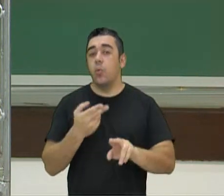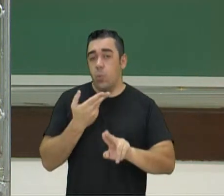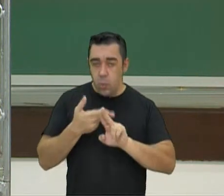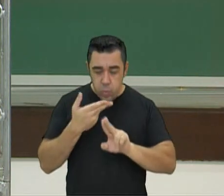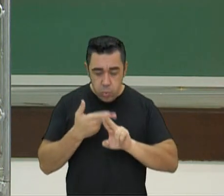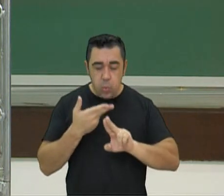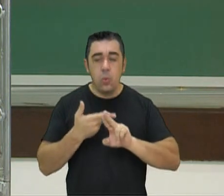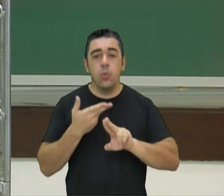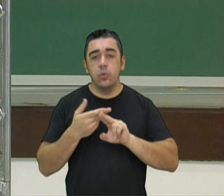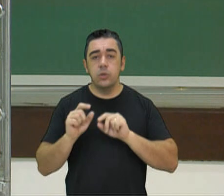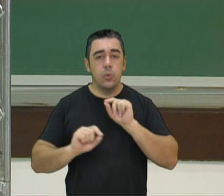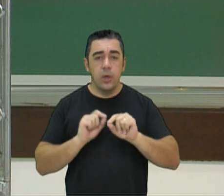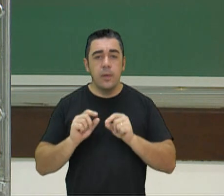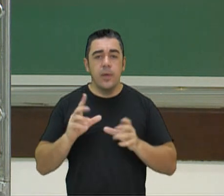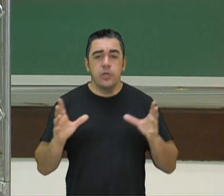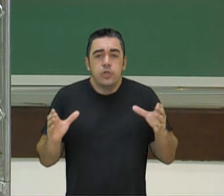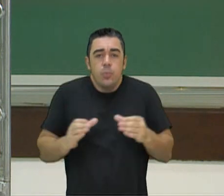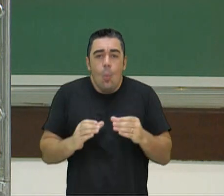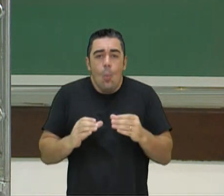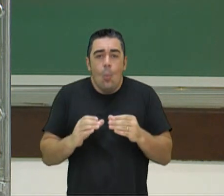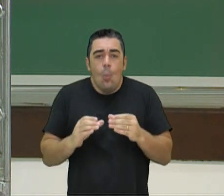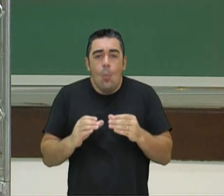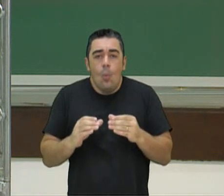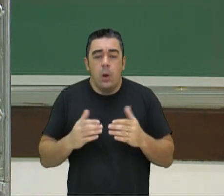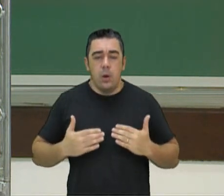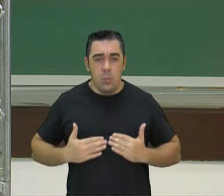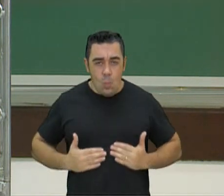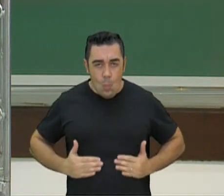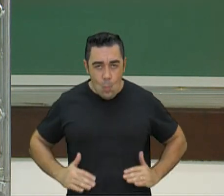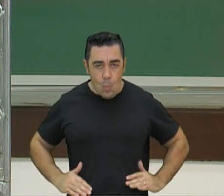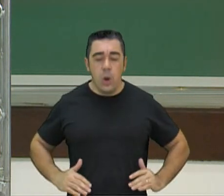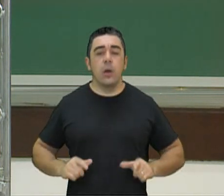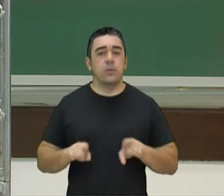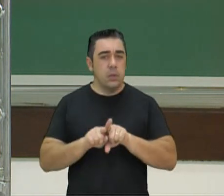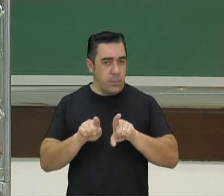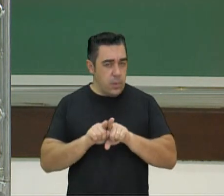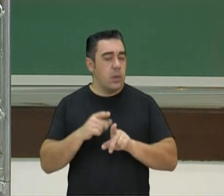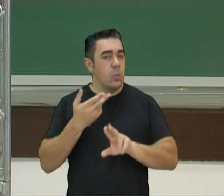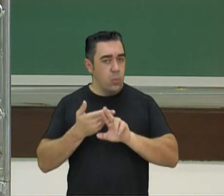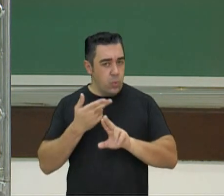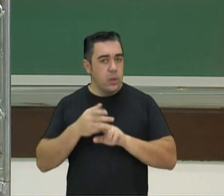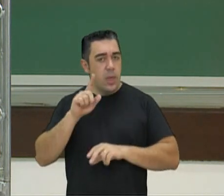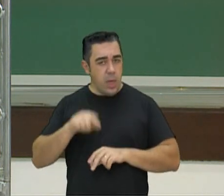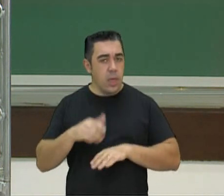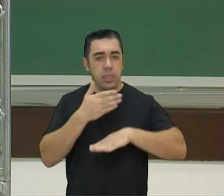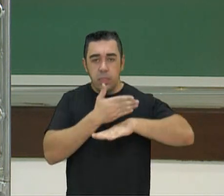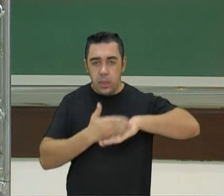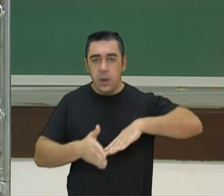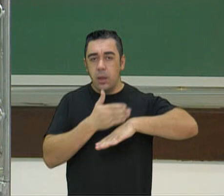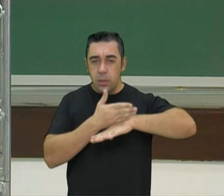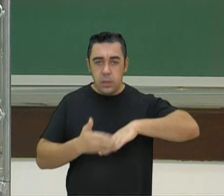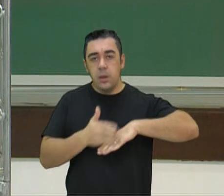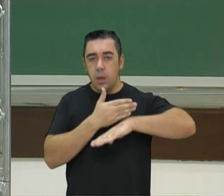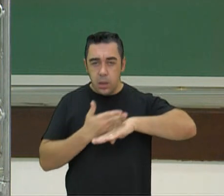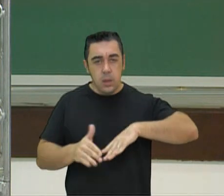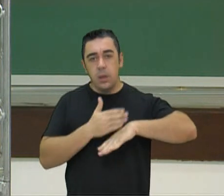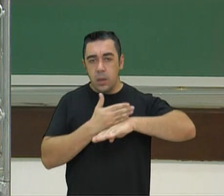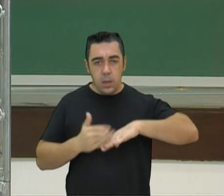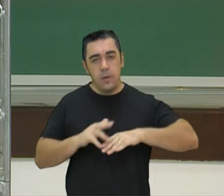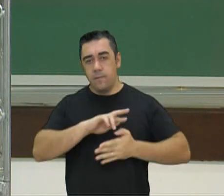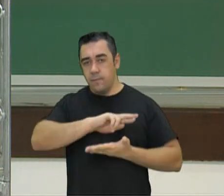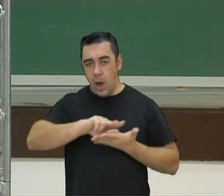essa respiração para estar diminuindo o tamanho da cintura também. Então, é tudo questão de treino. Então, através de treino, de